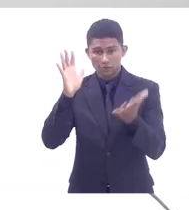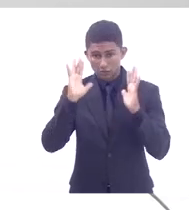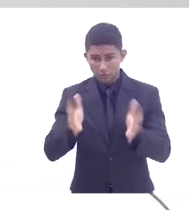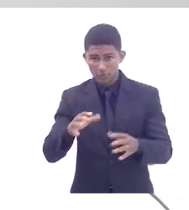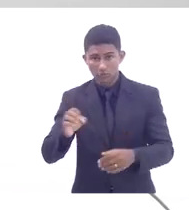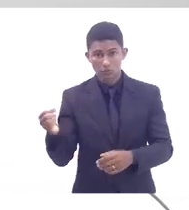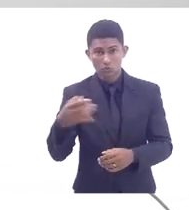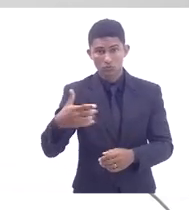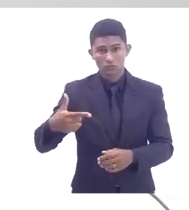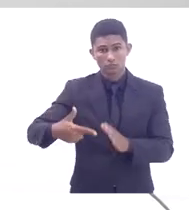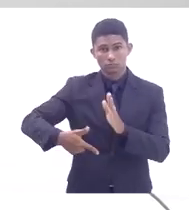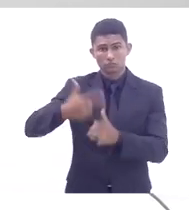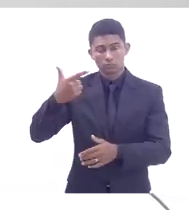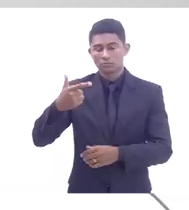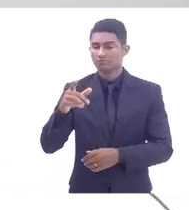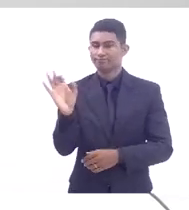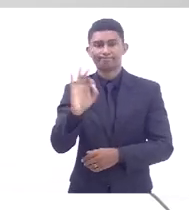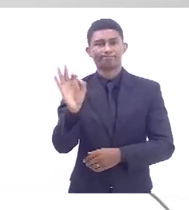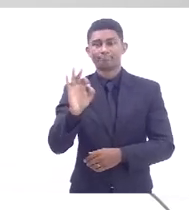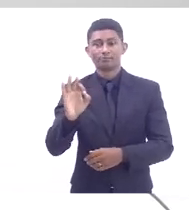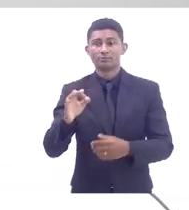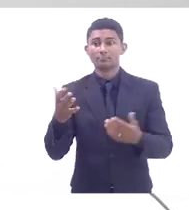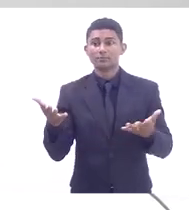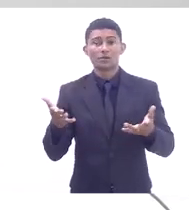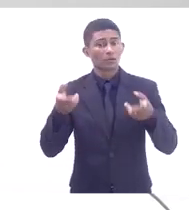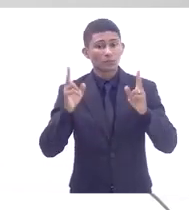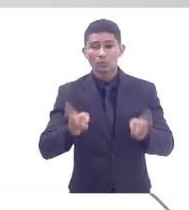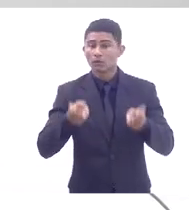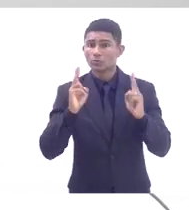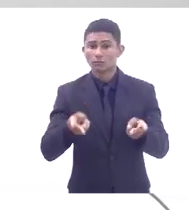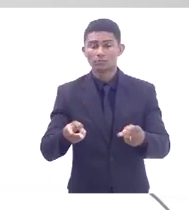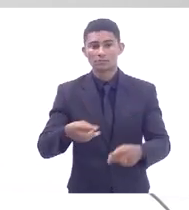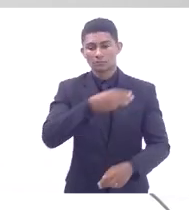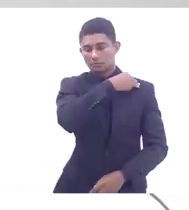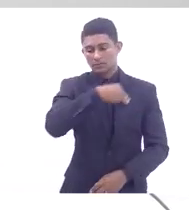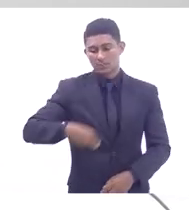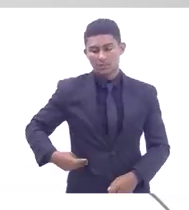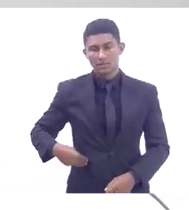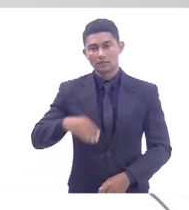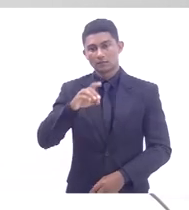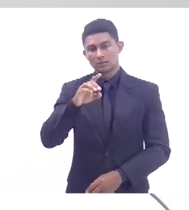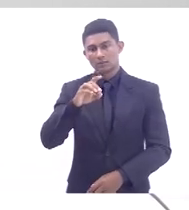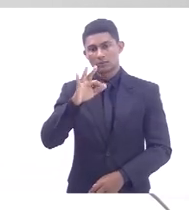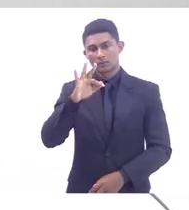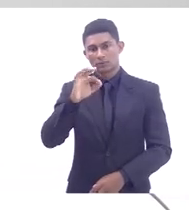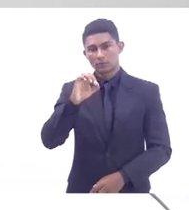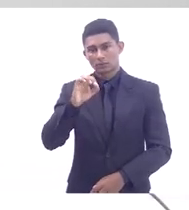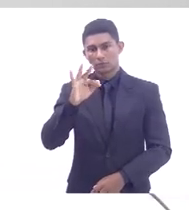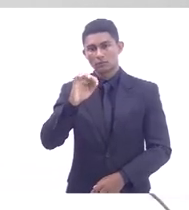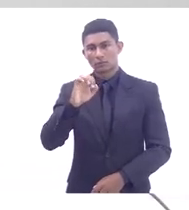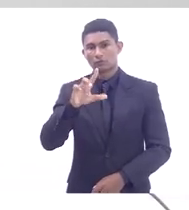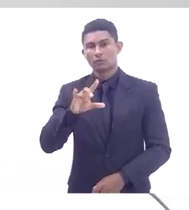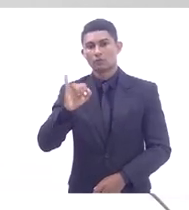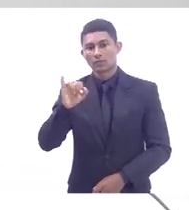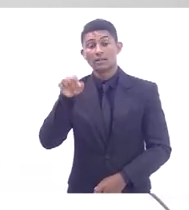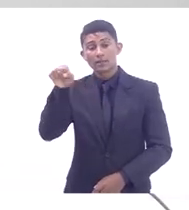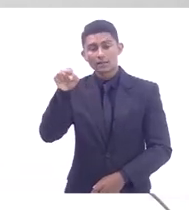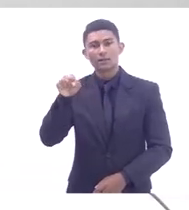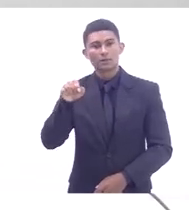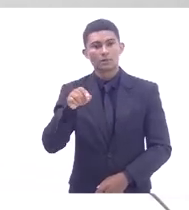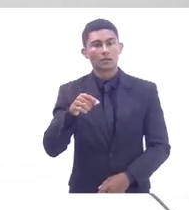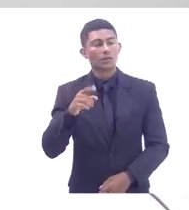regime estamos ainda e pendurados numa liminar hoje do ministro dias toffoli não é que aliás deu um novo prazo